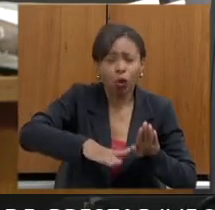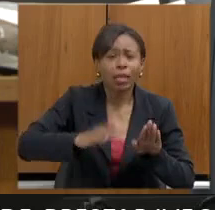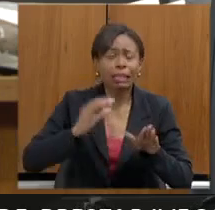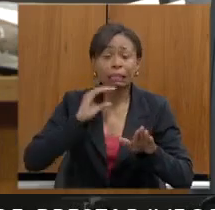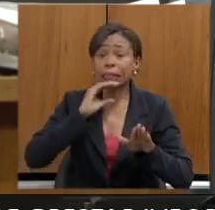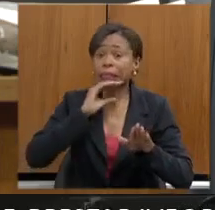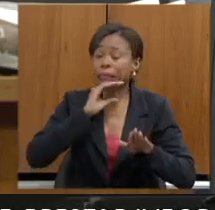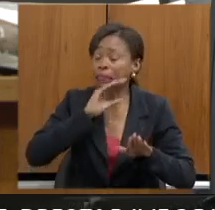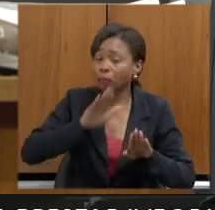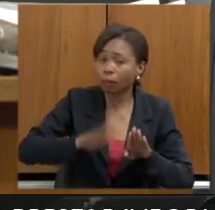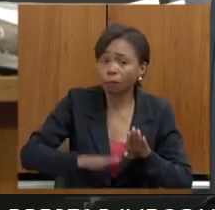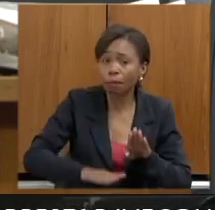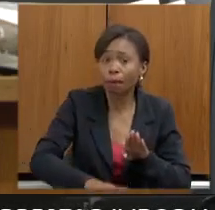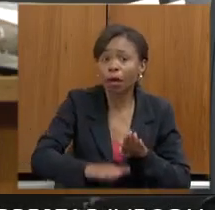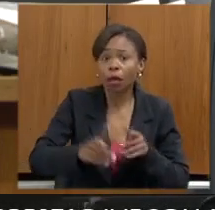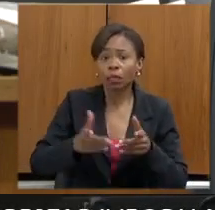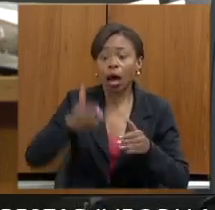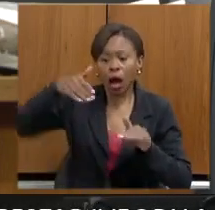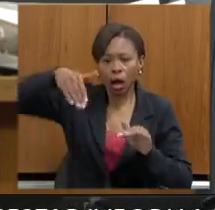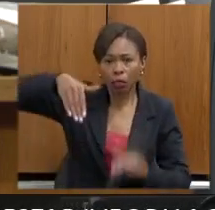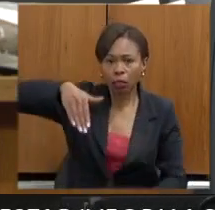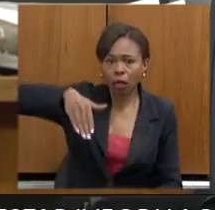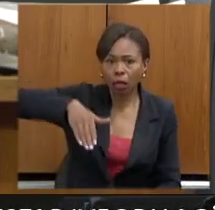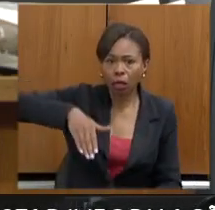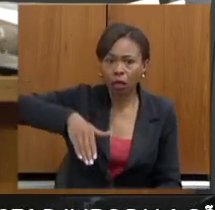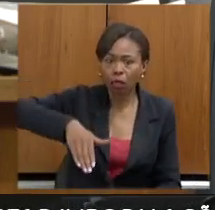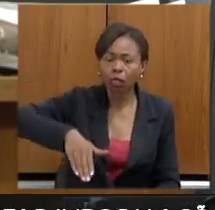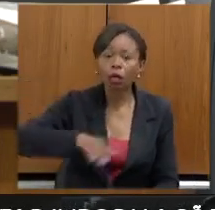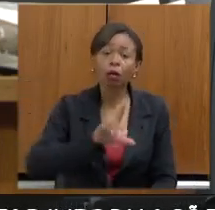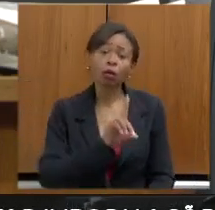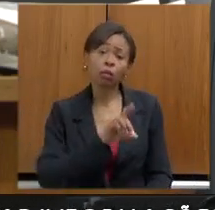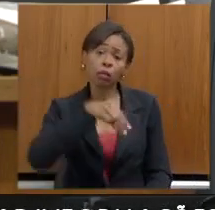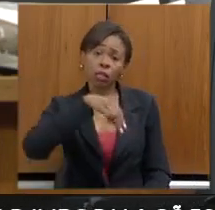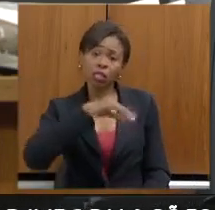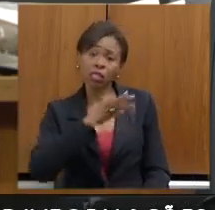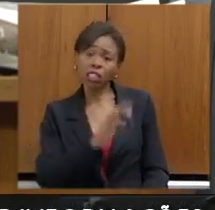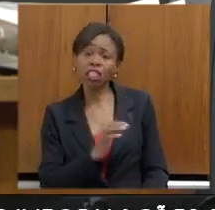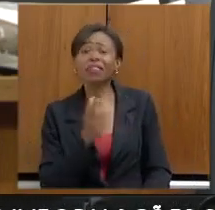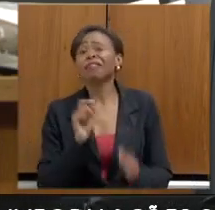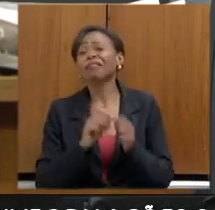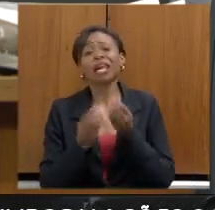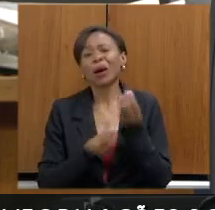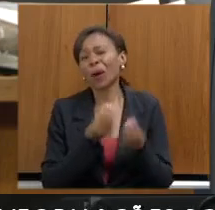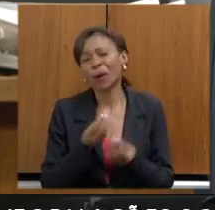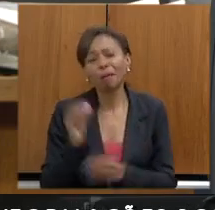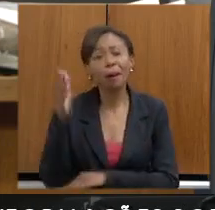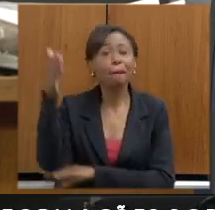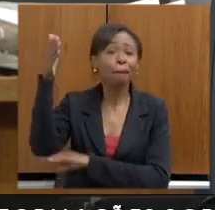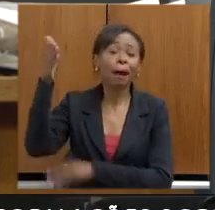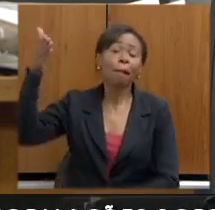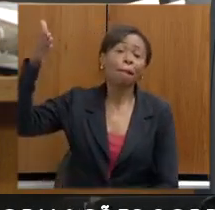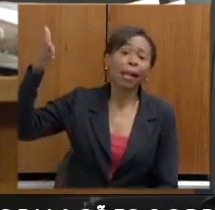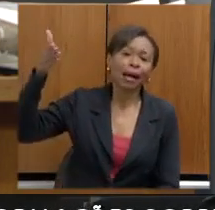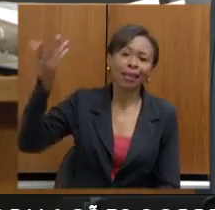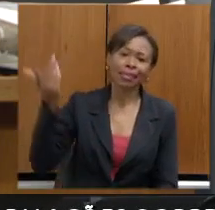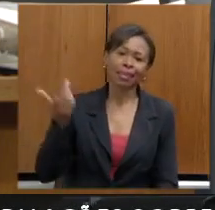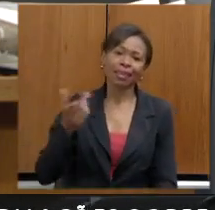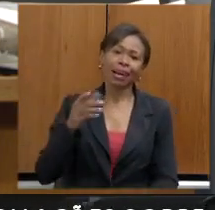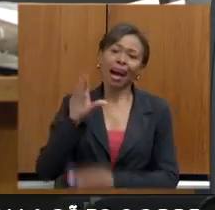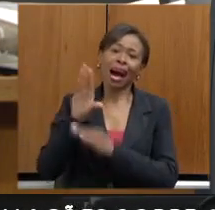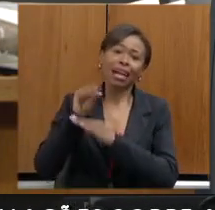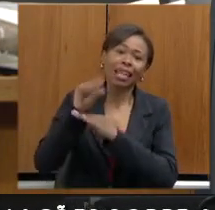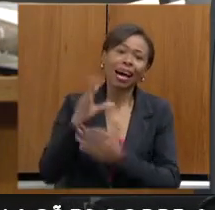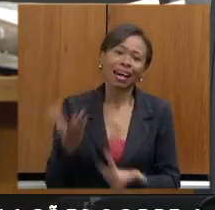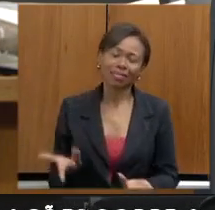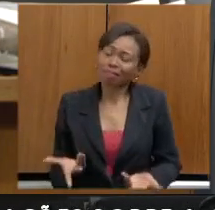aí começa a descer o denit resolveu colocando placa e radar não resolve né eu lembro na